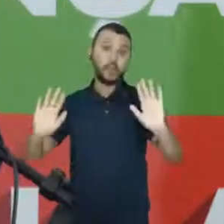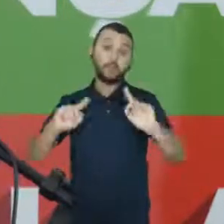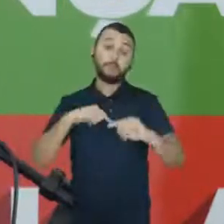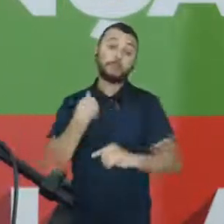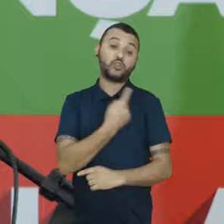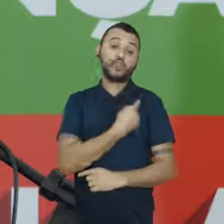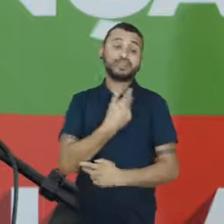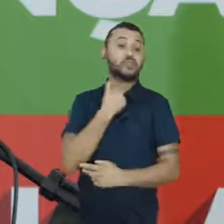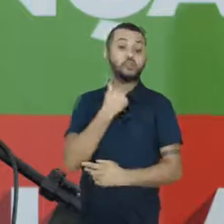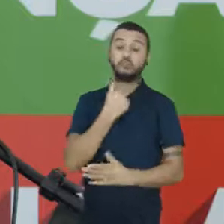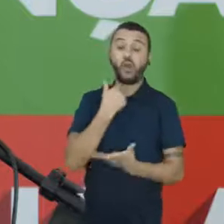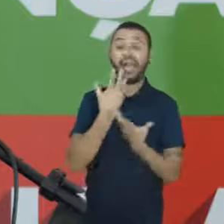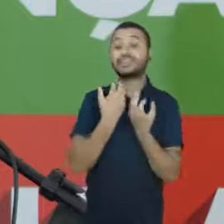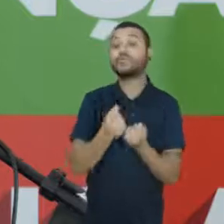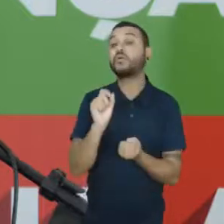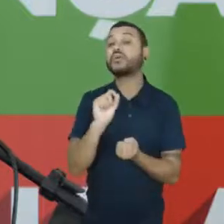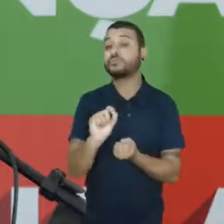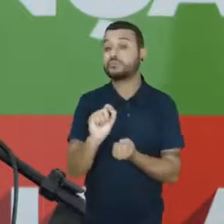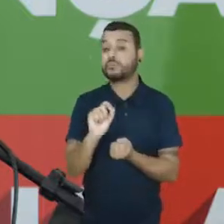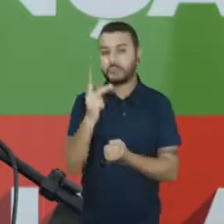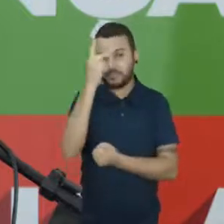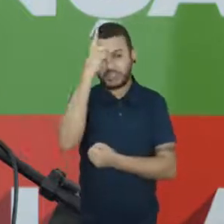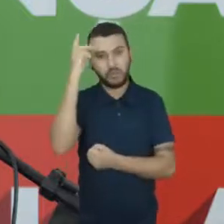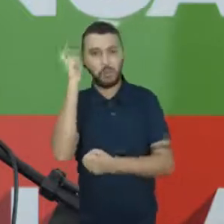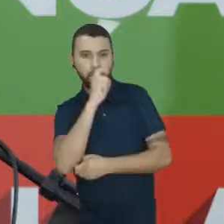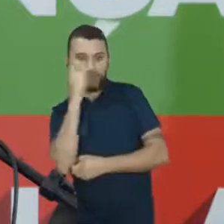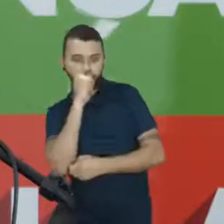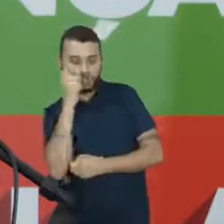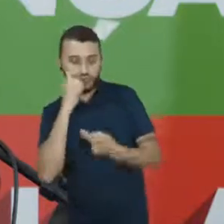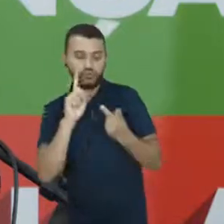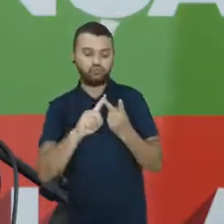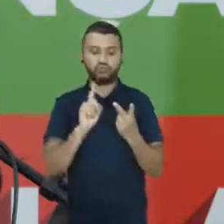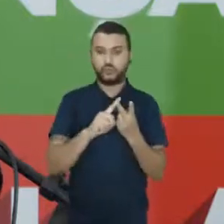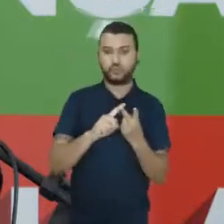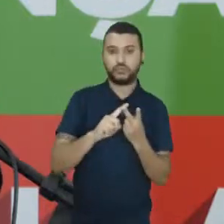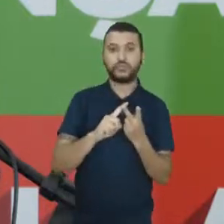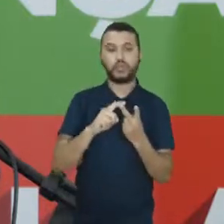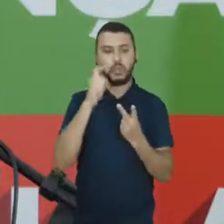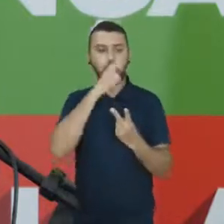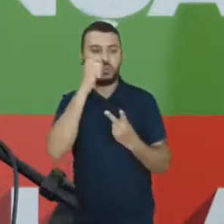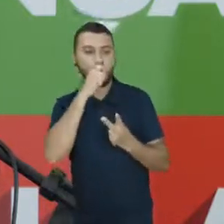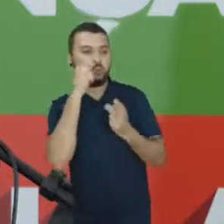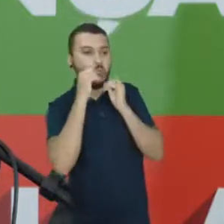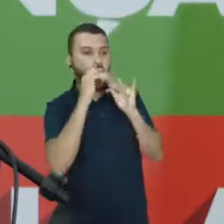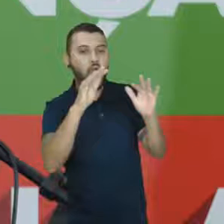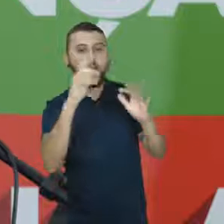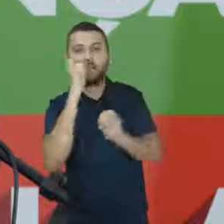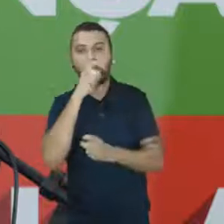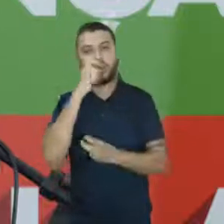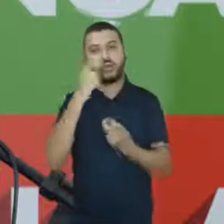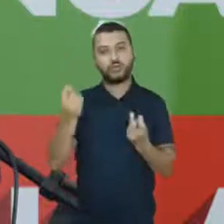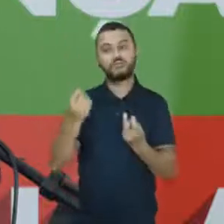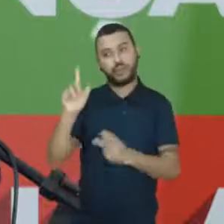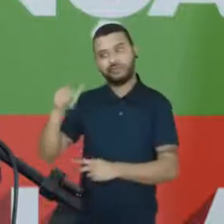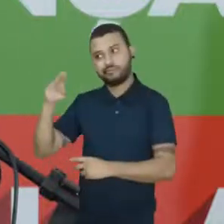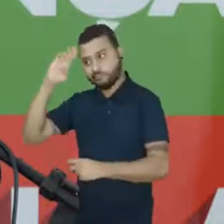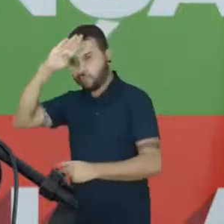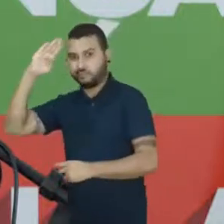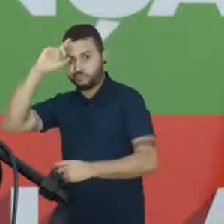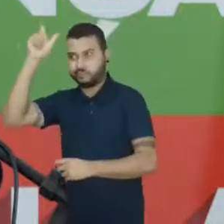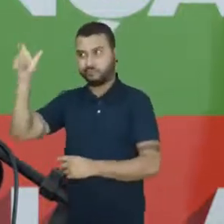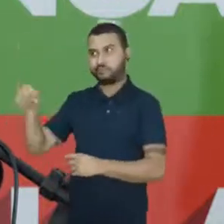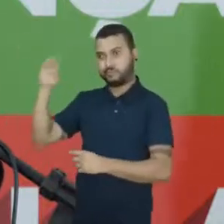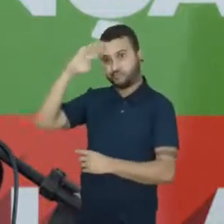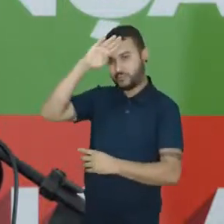é as pessoas que mentem. As pessoas que mentem. E o Bolsonaro, todo mundo sabe o que ele faz, todo santo